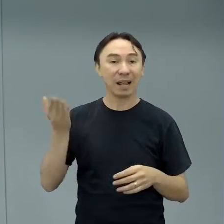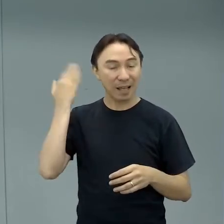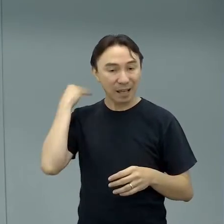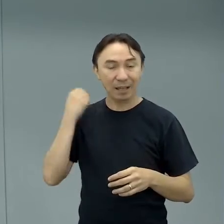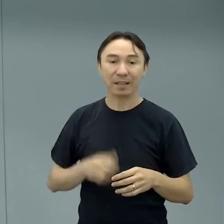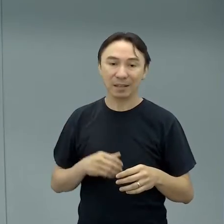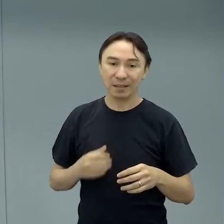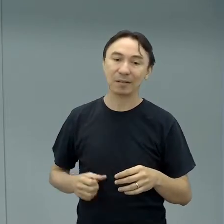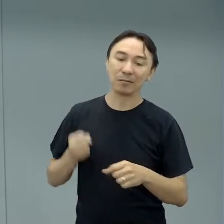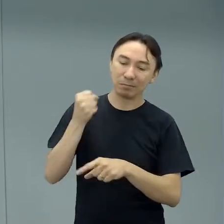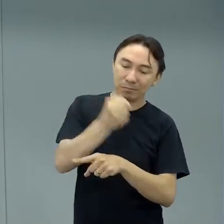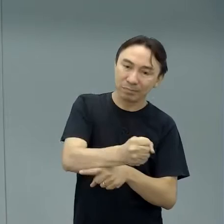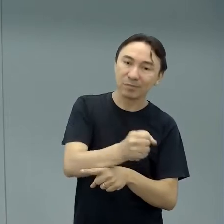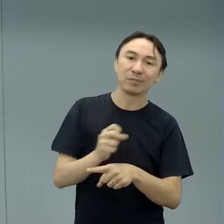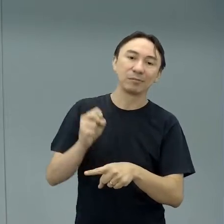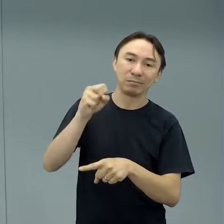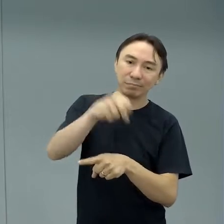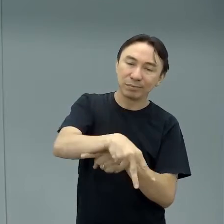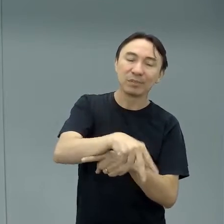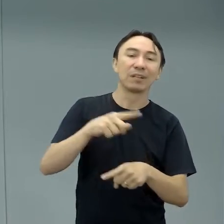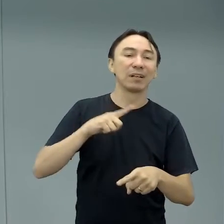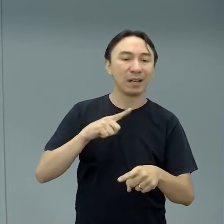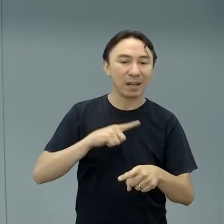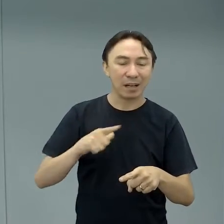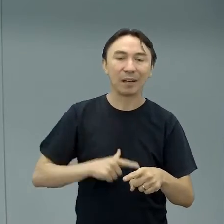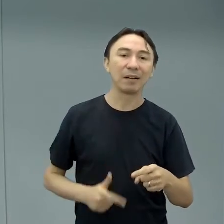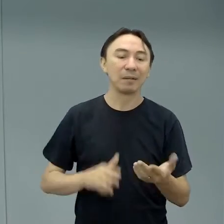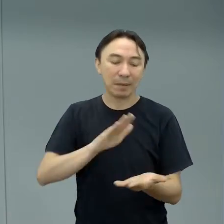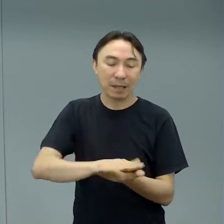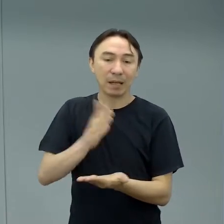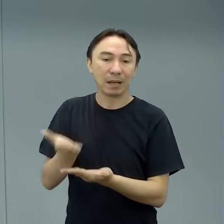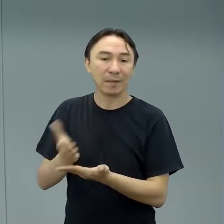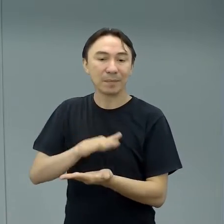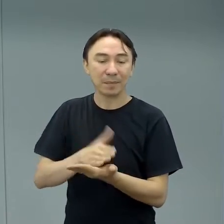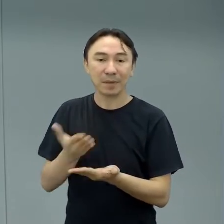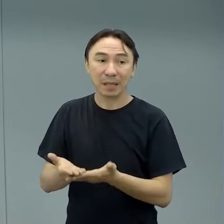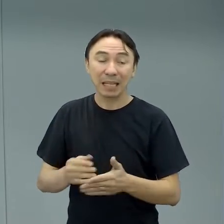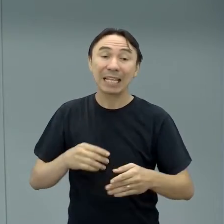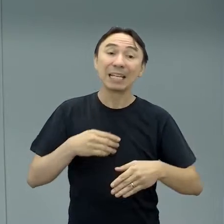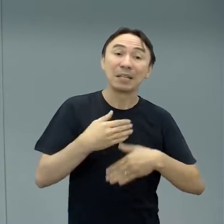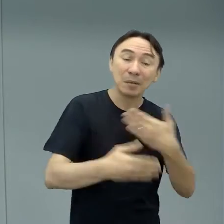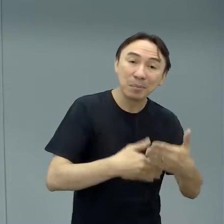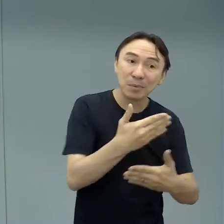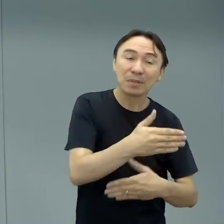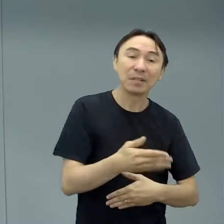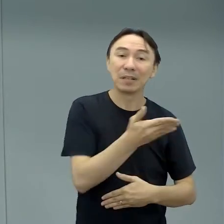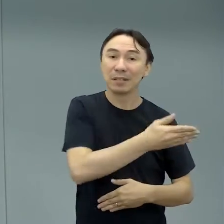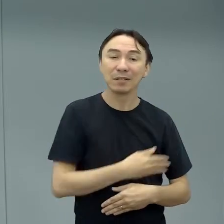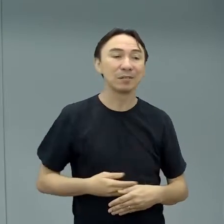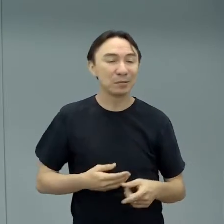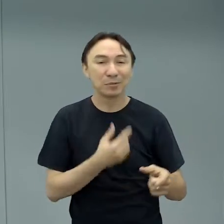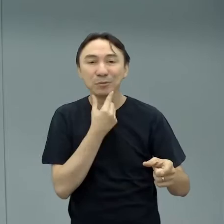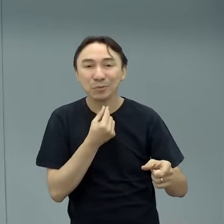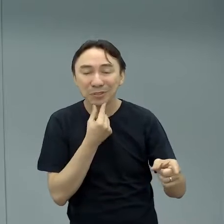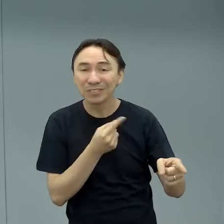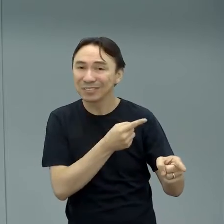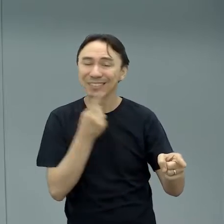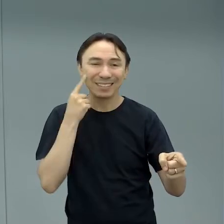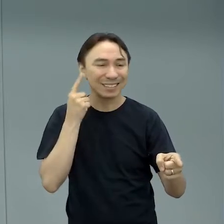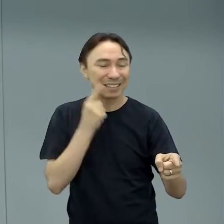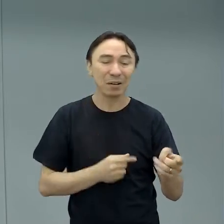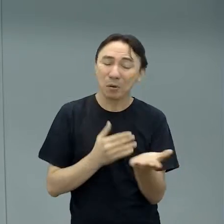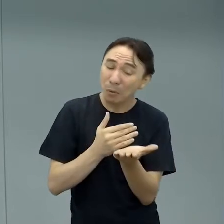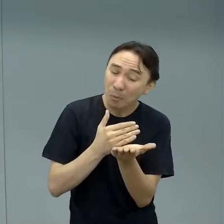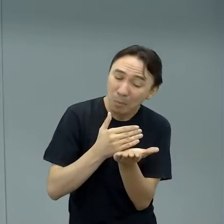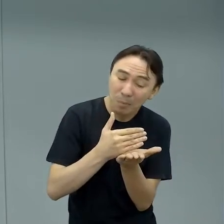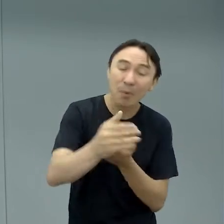junto aos alunos. Aí sim o Pietro começou a aprender um pouco, mas o Pietro era muito bem aceito na sala, né?